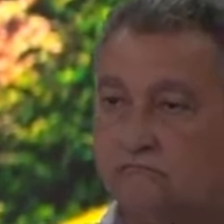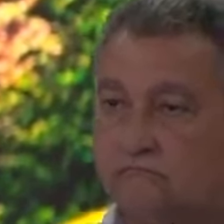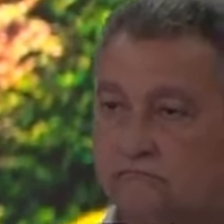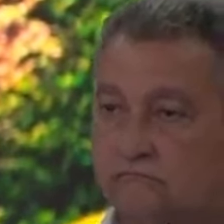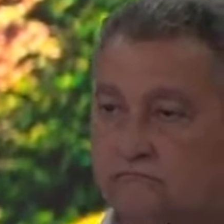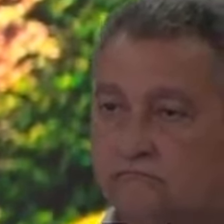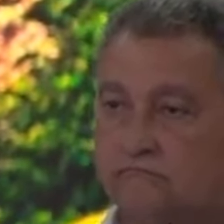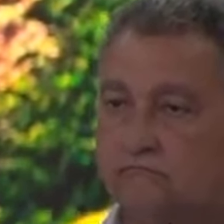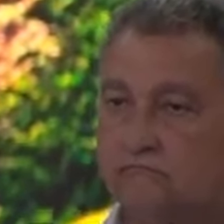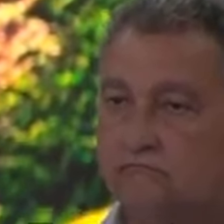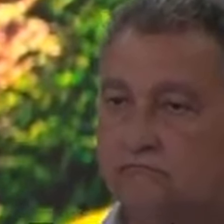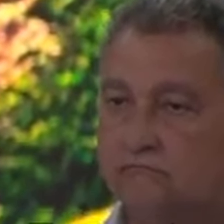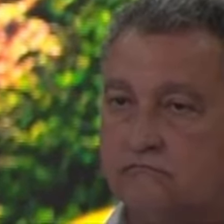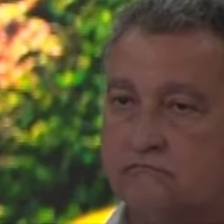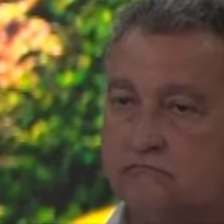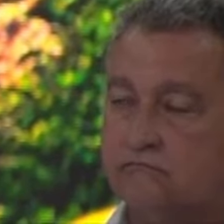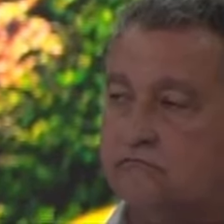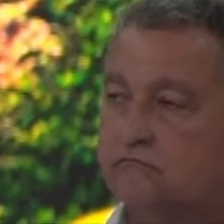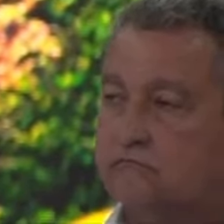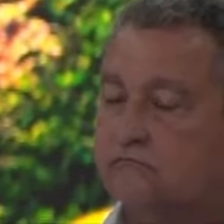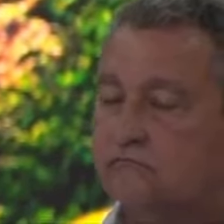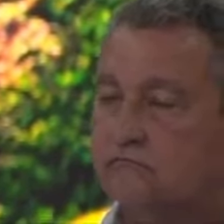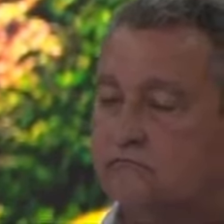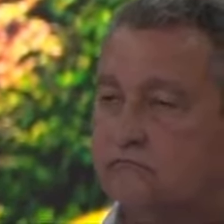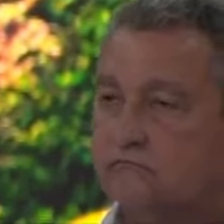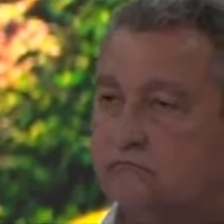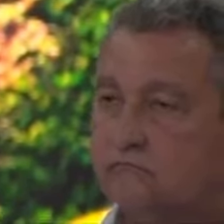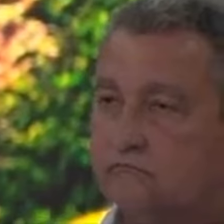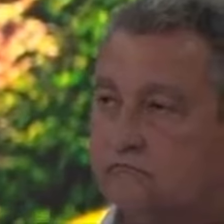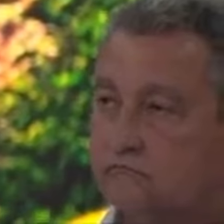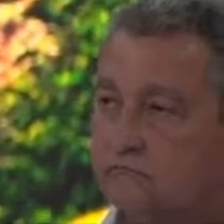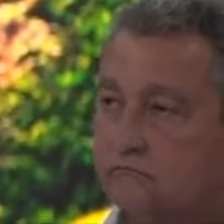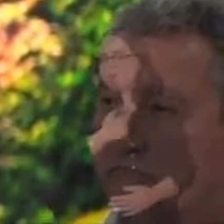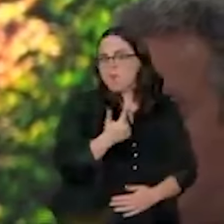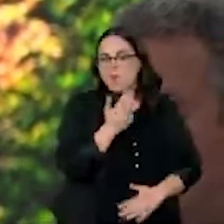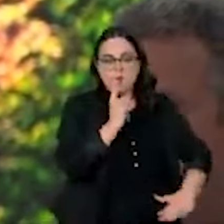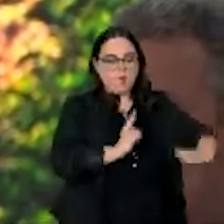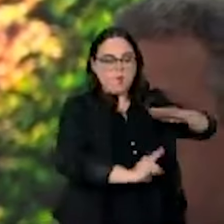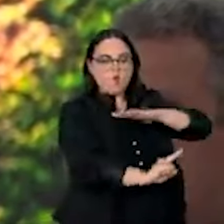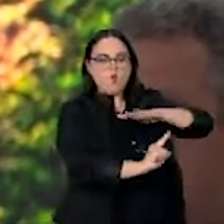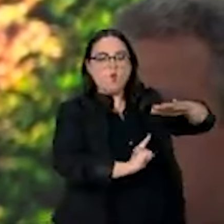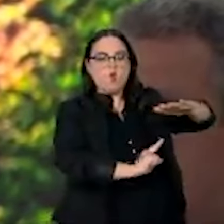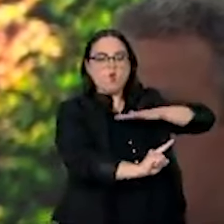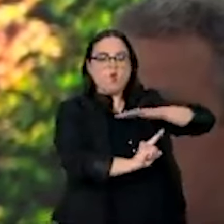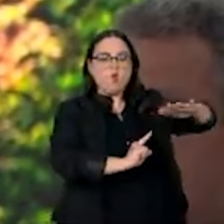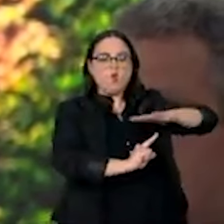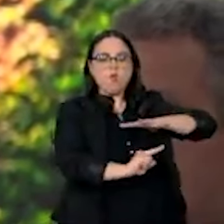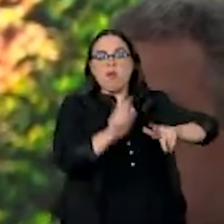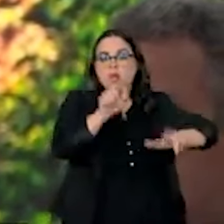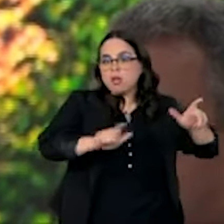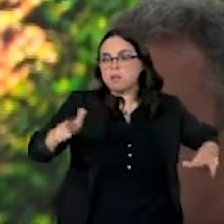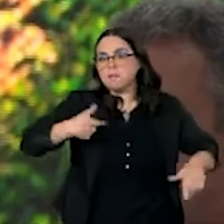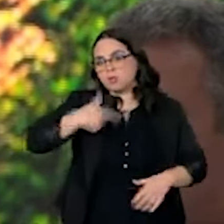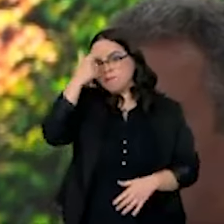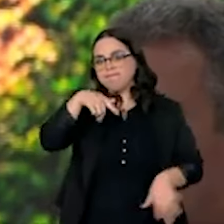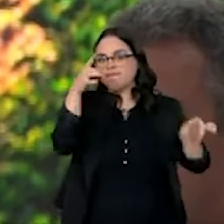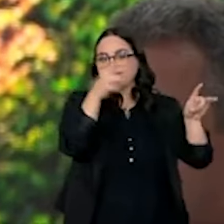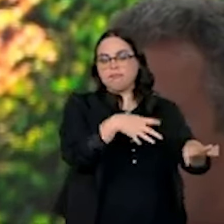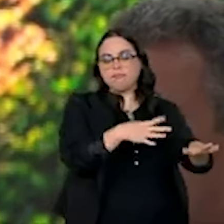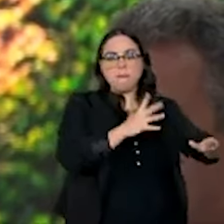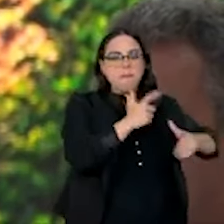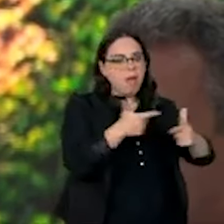país. Essas pessoas parece que não existem. Essas pessoas muitas vezes ficam